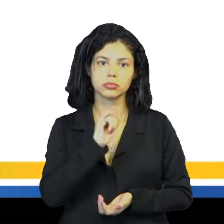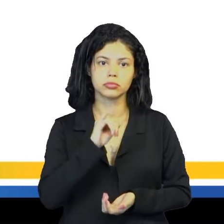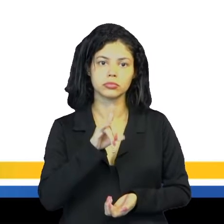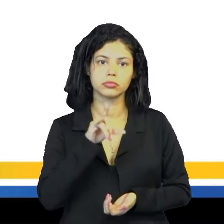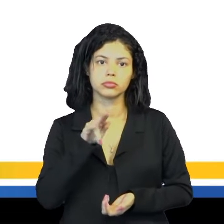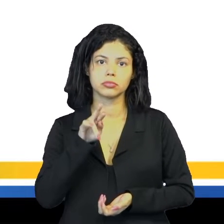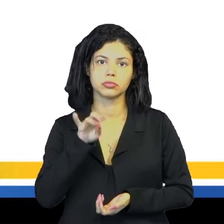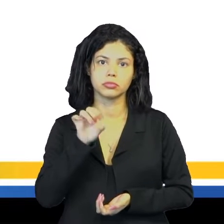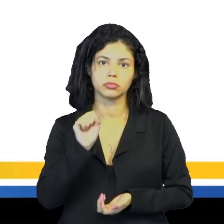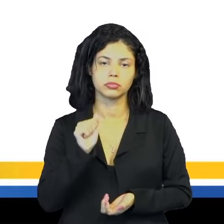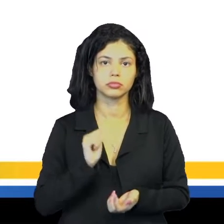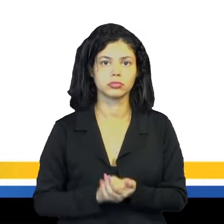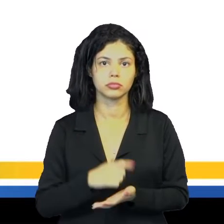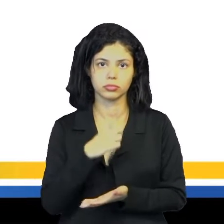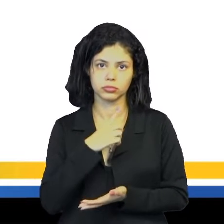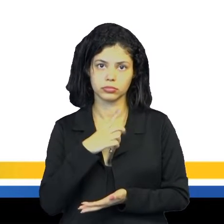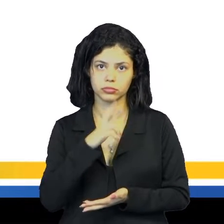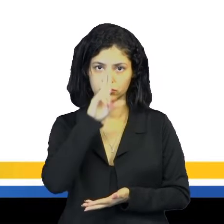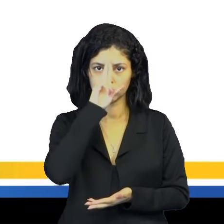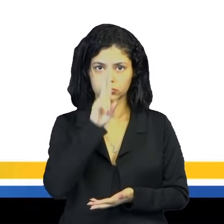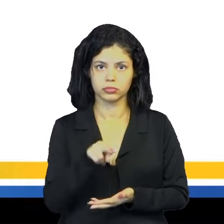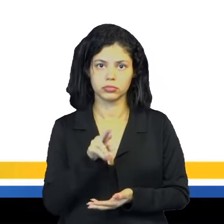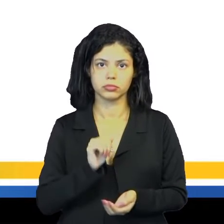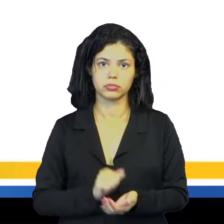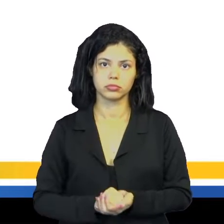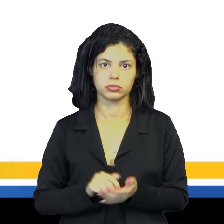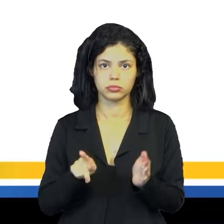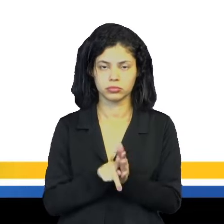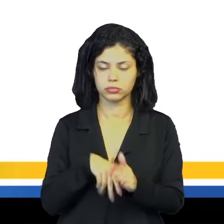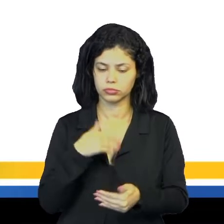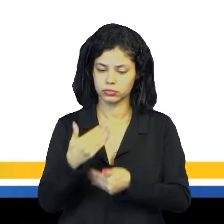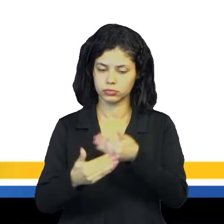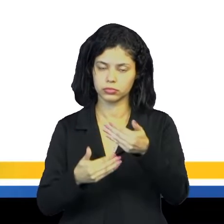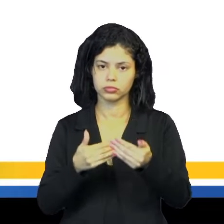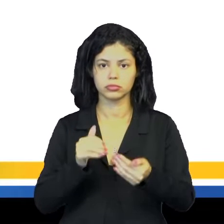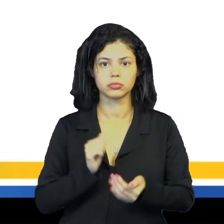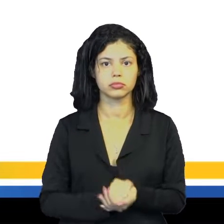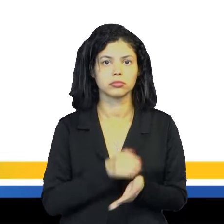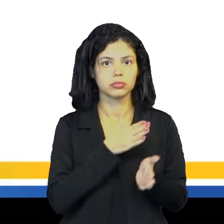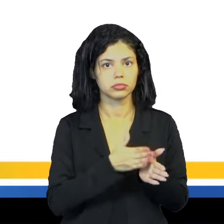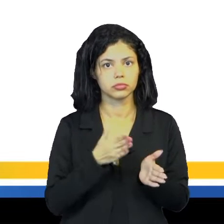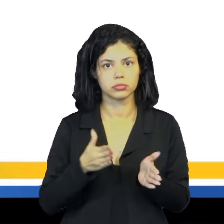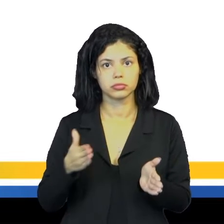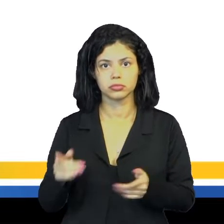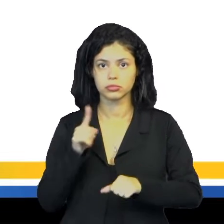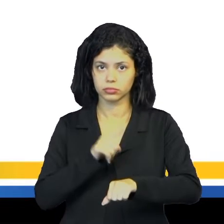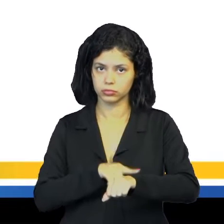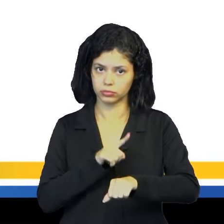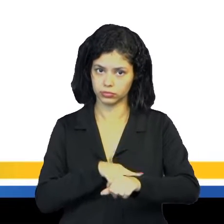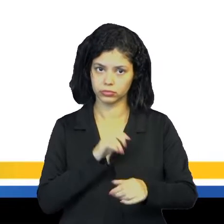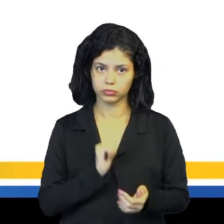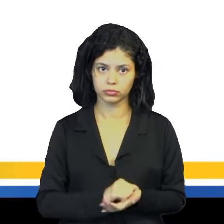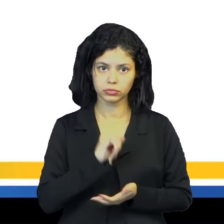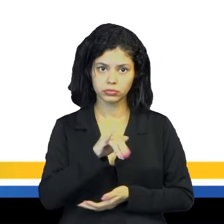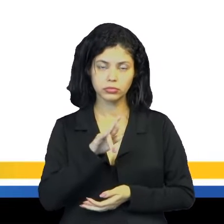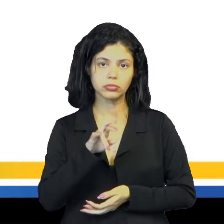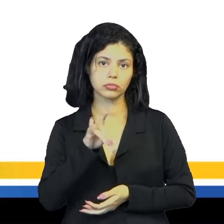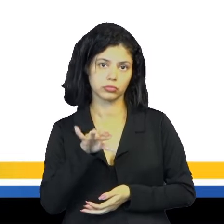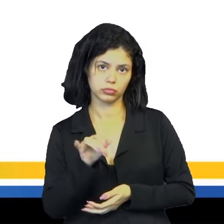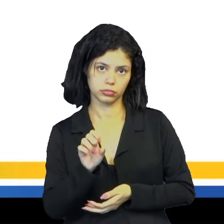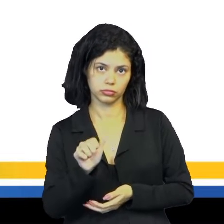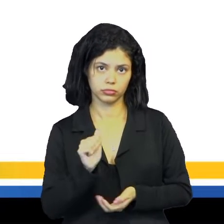iluministas acreditavam que a razão conduziria os seres humanos ao progresso. E com o passar do tempo, né, a ignorância, que era fruto